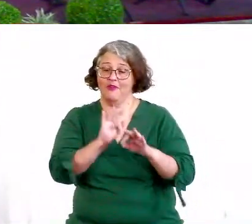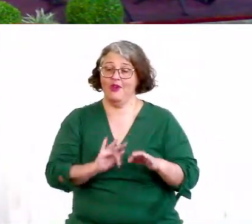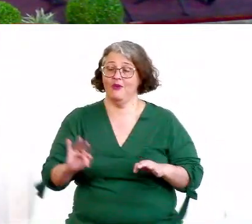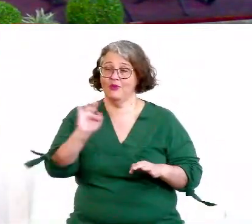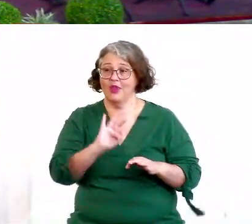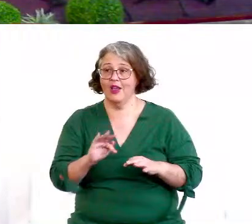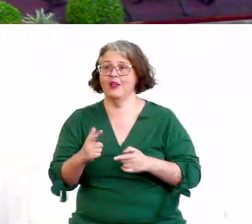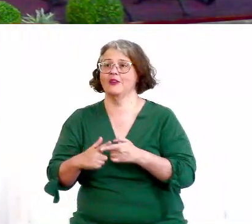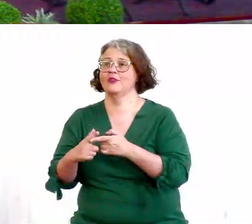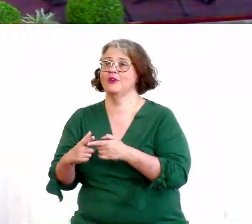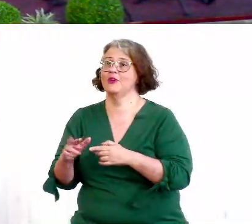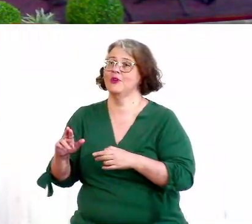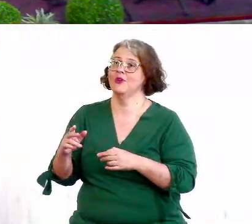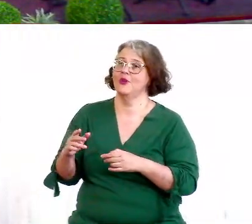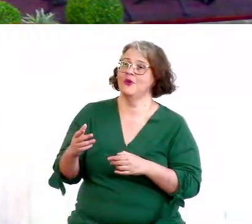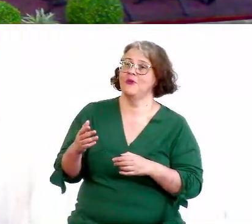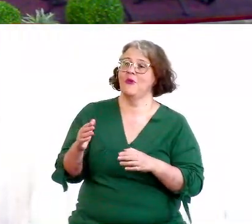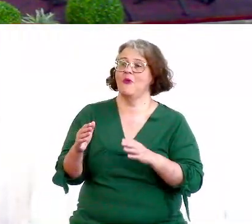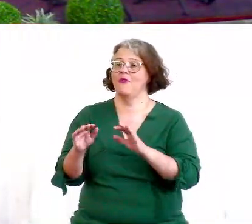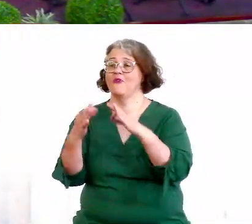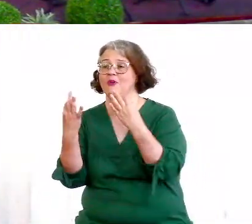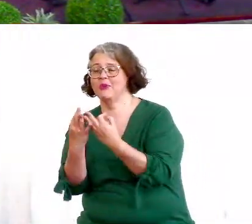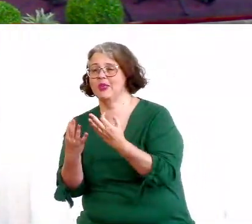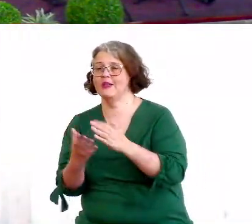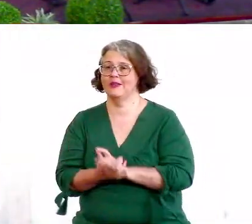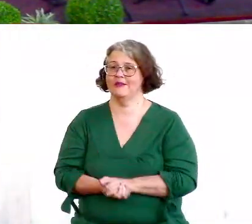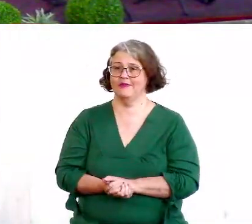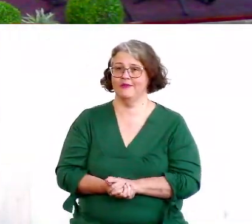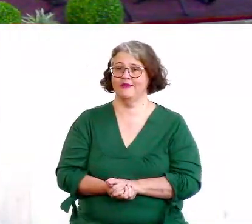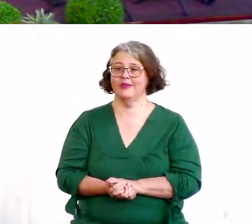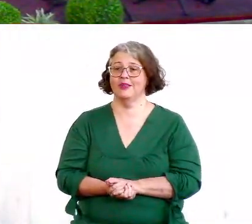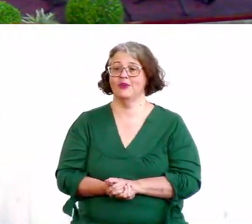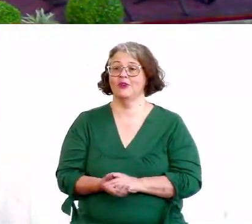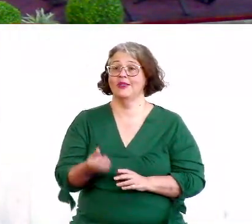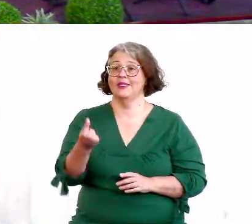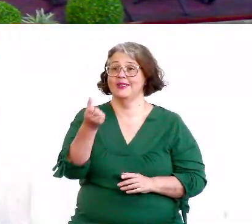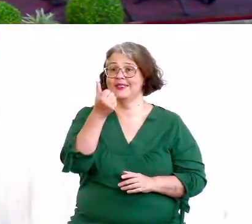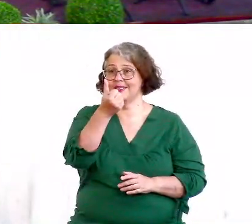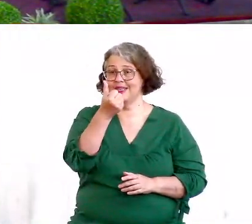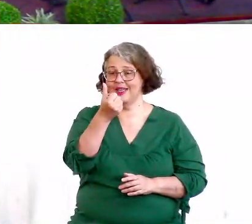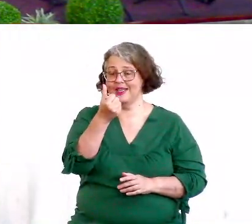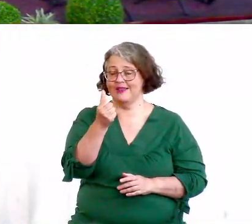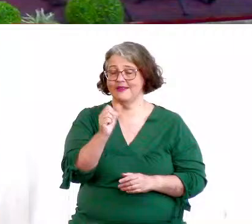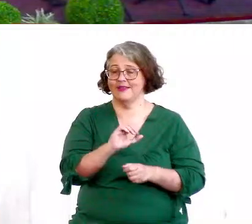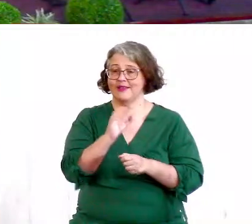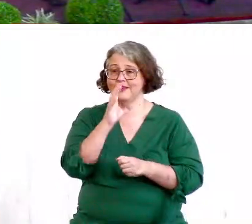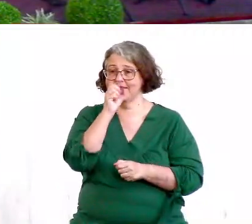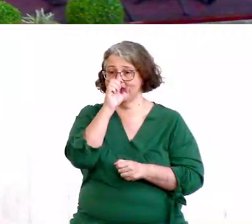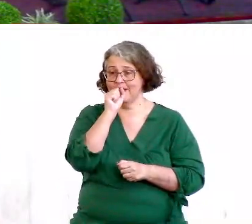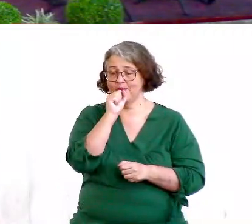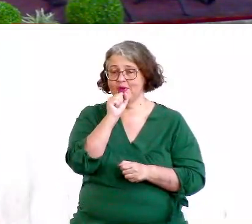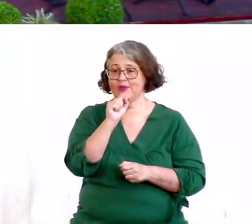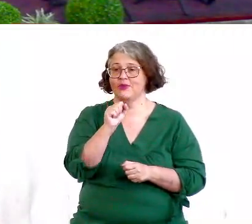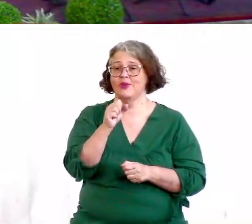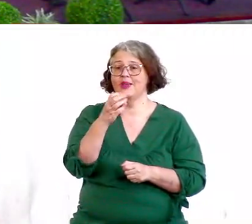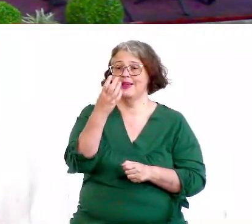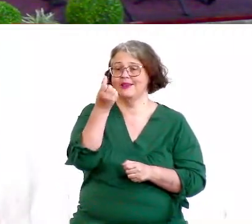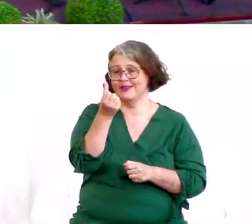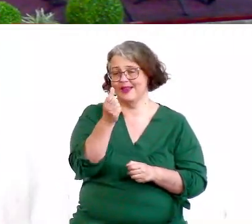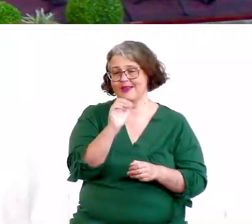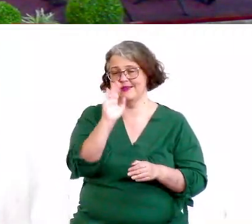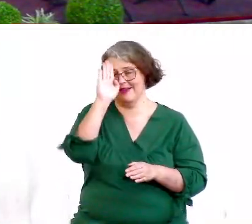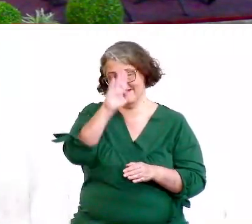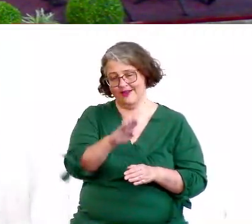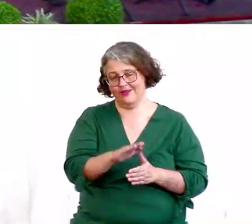abril, para que ele esteja aqui com você no dia 6, sábado, às 18 horas, para esta programação especial, para